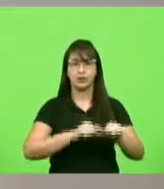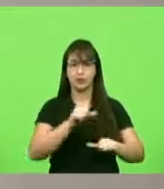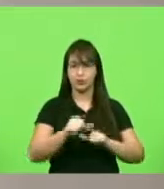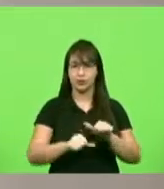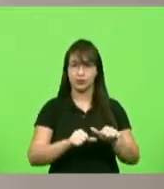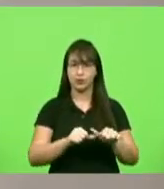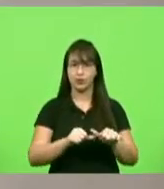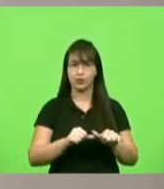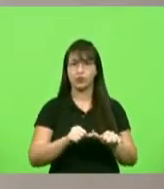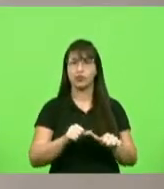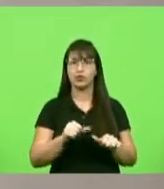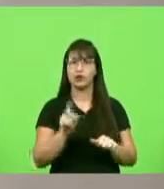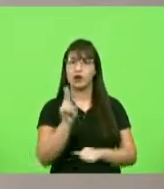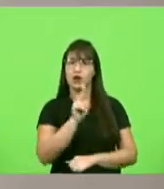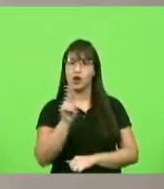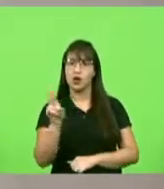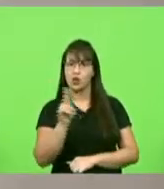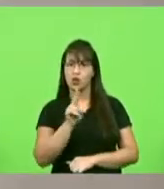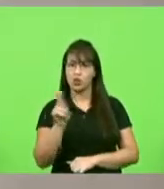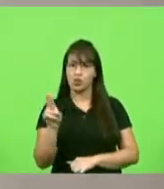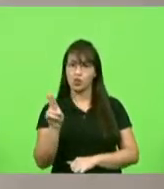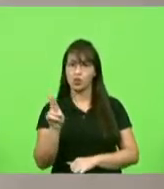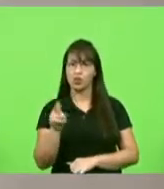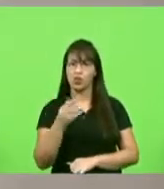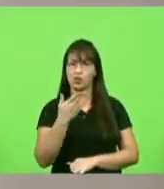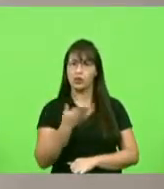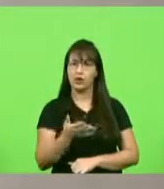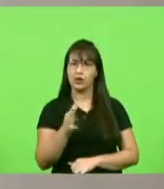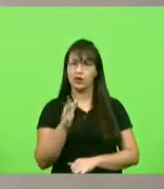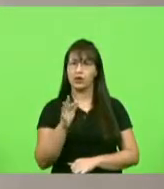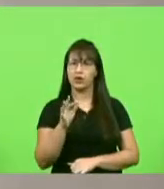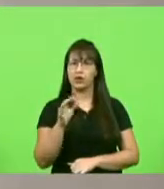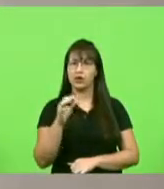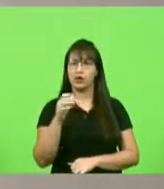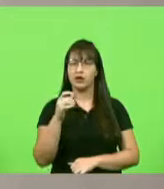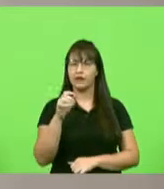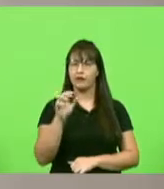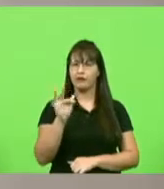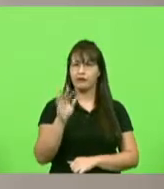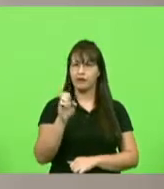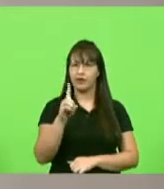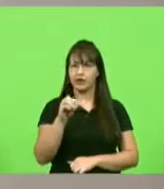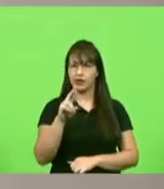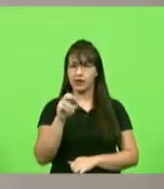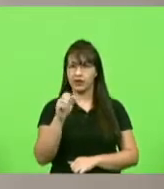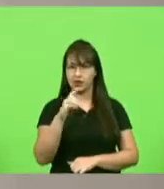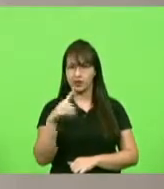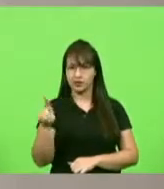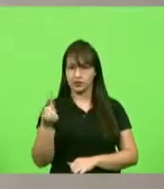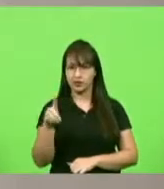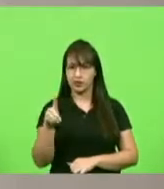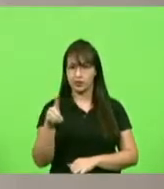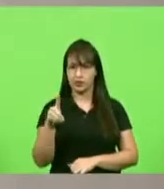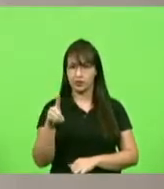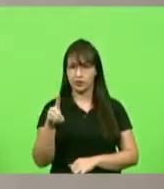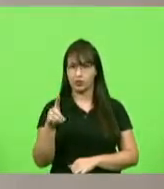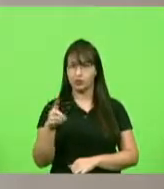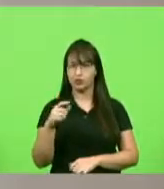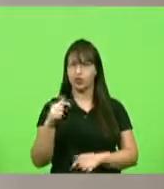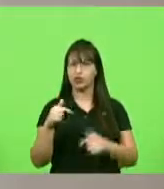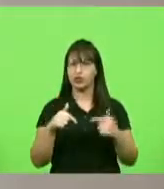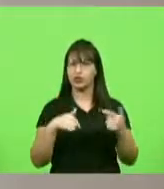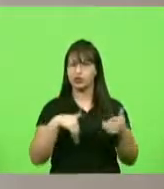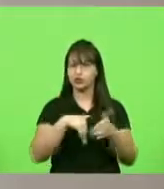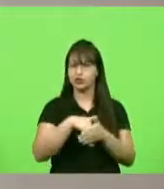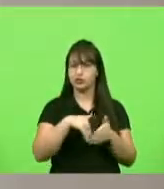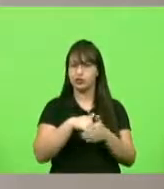da Federação Catarinense de Desportos Universitários para a Federação Catarinense de Desporto Universitário. Deputados que aprovam, permaneçam como